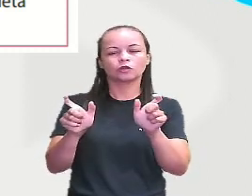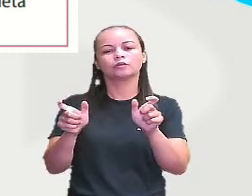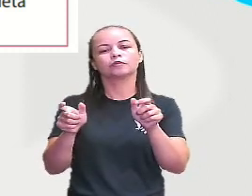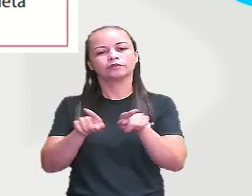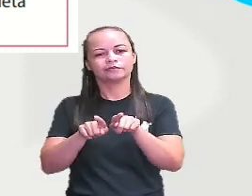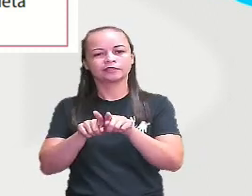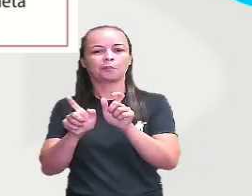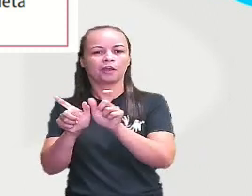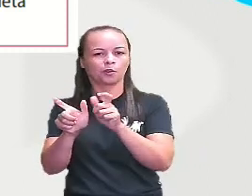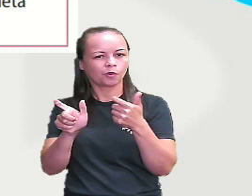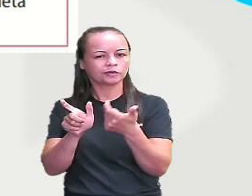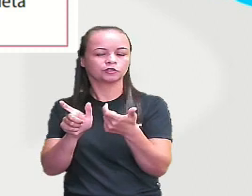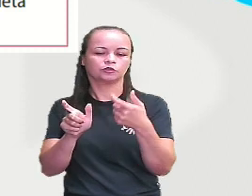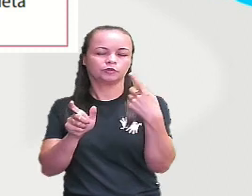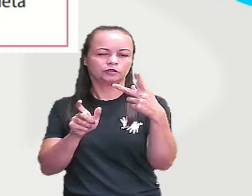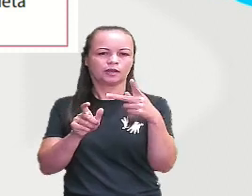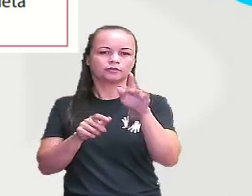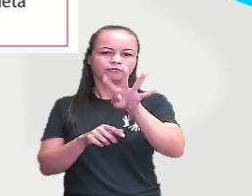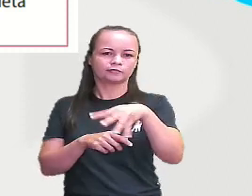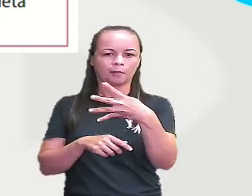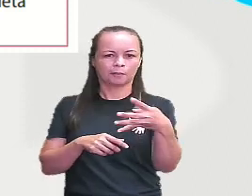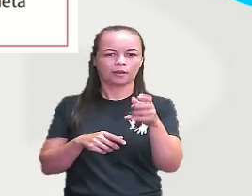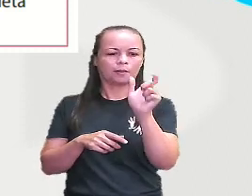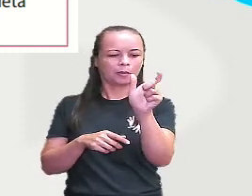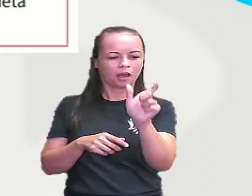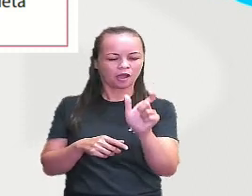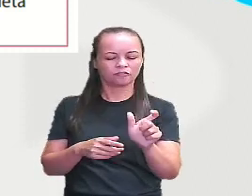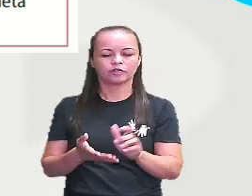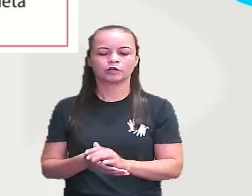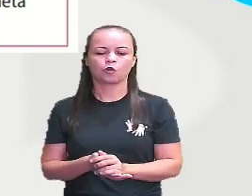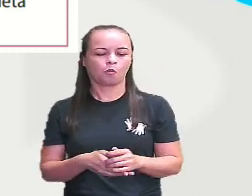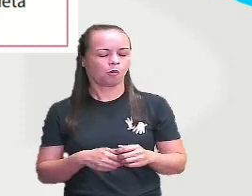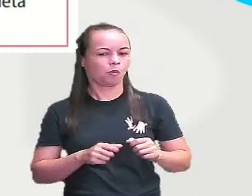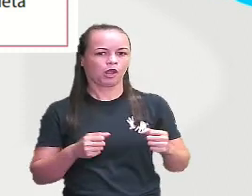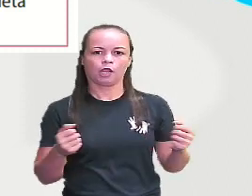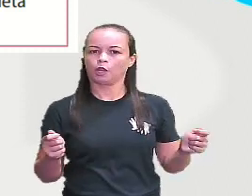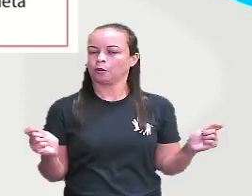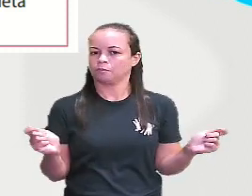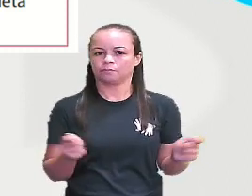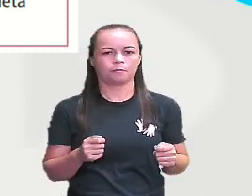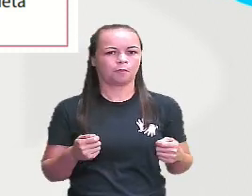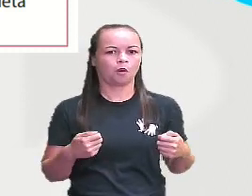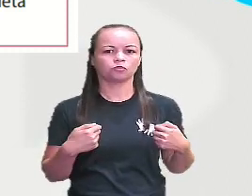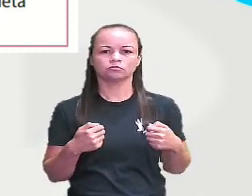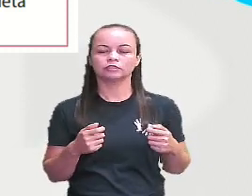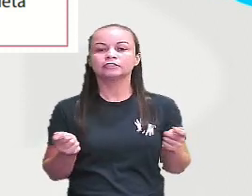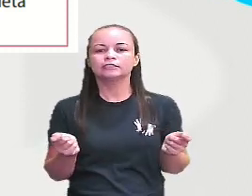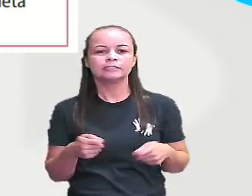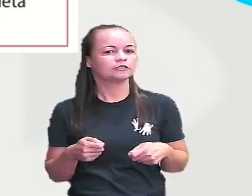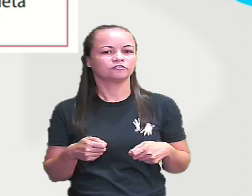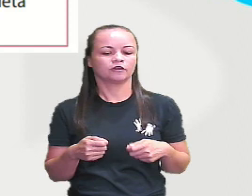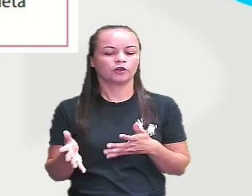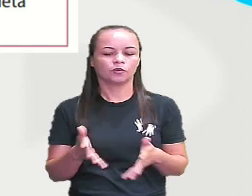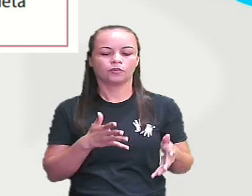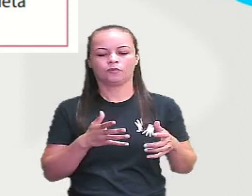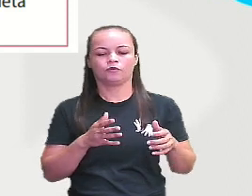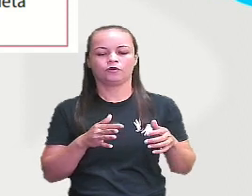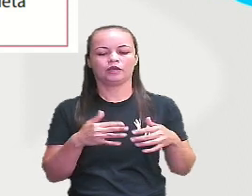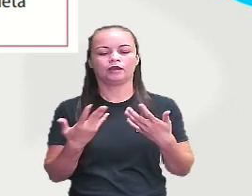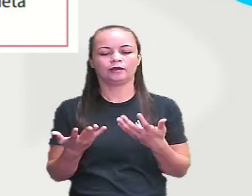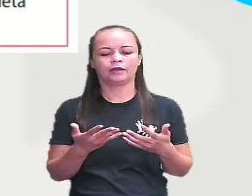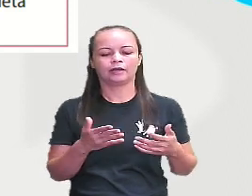aí nessa tabela. Então temos algumas palavras como impossível, escondido, impaciente,